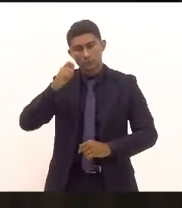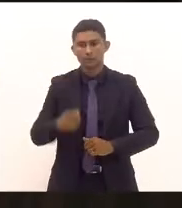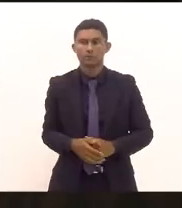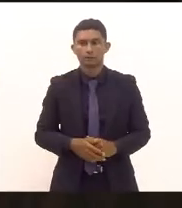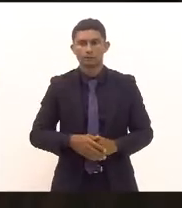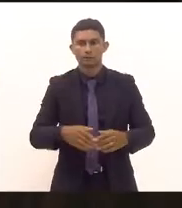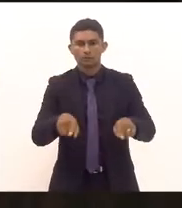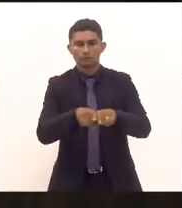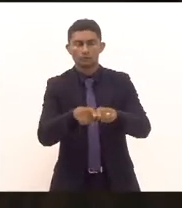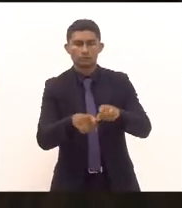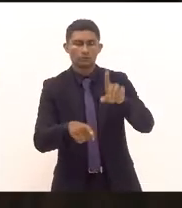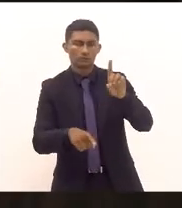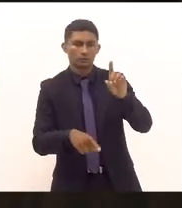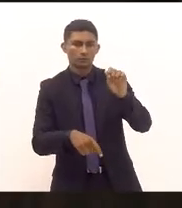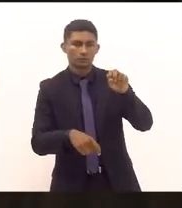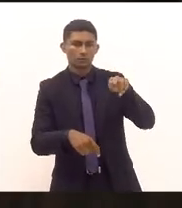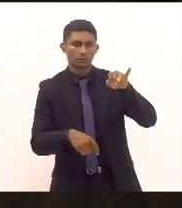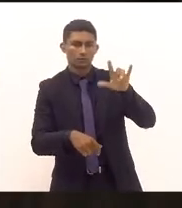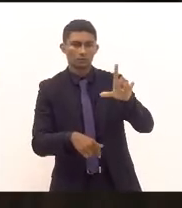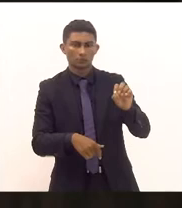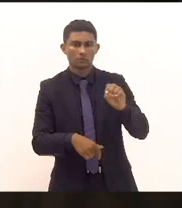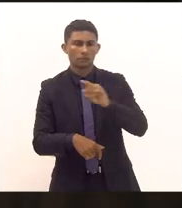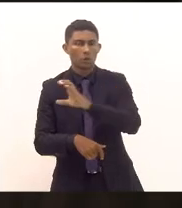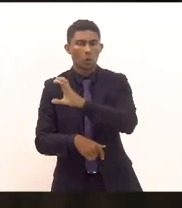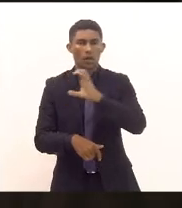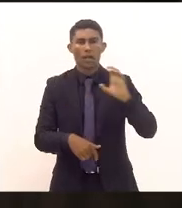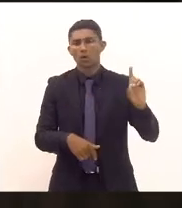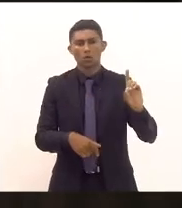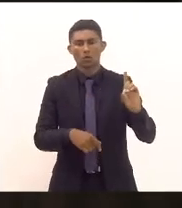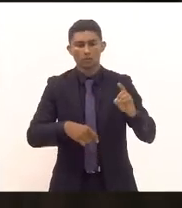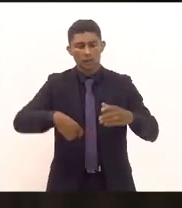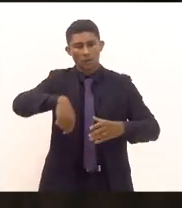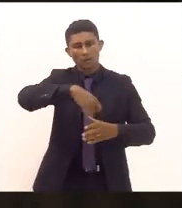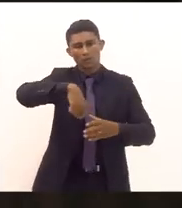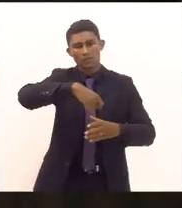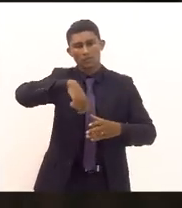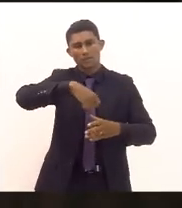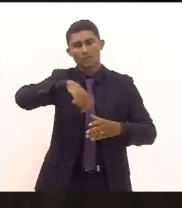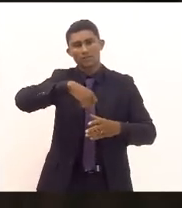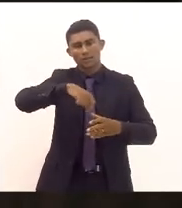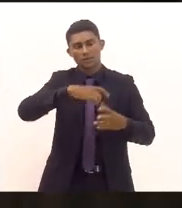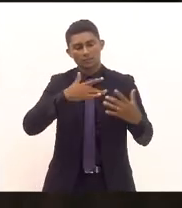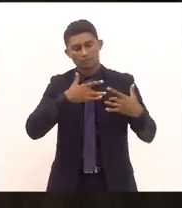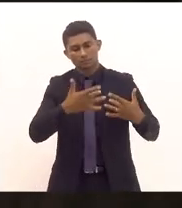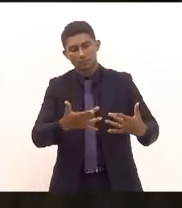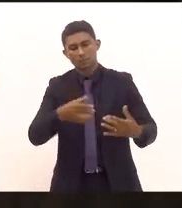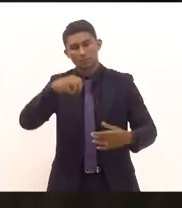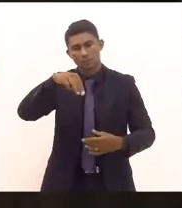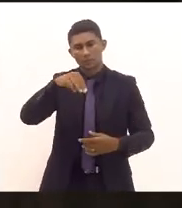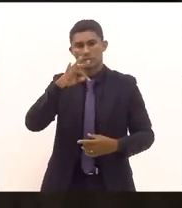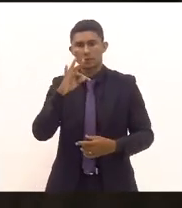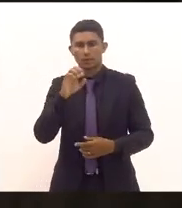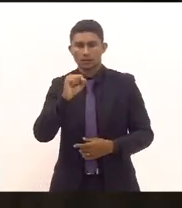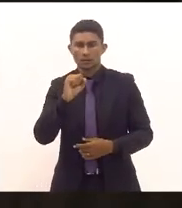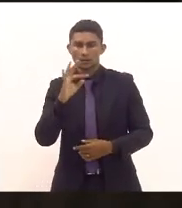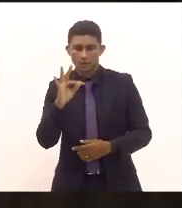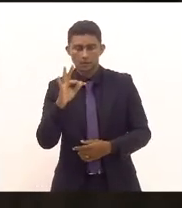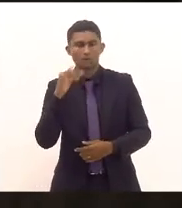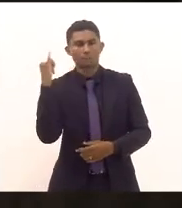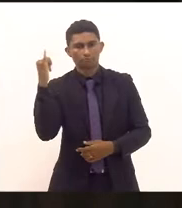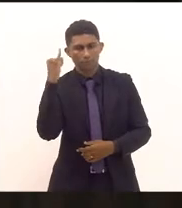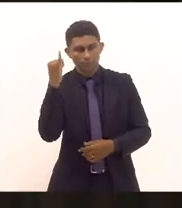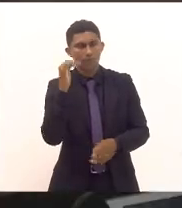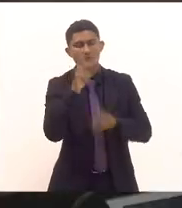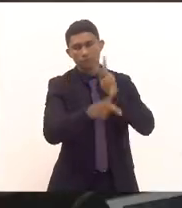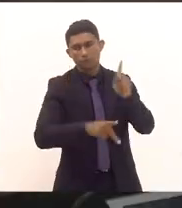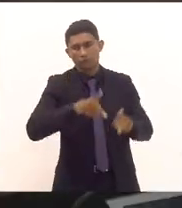de Danilo Pereira coordenador da cozinha solidária do mtst fundamental também para o nosso povo e